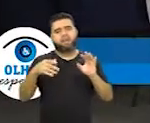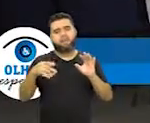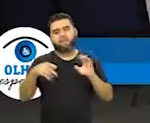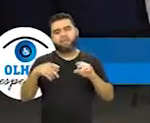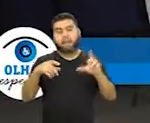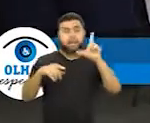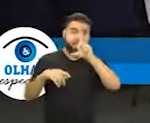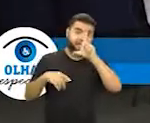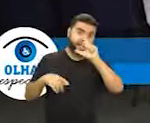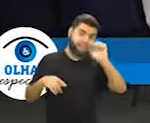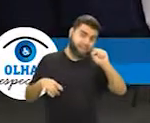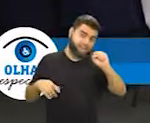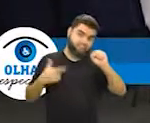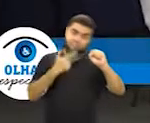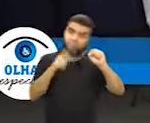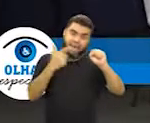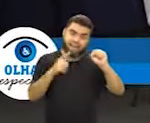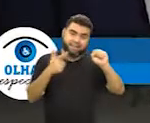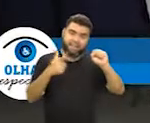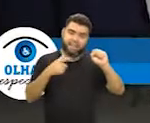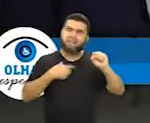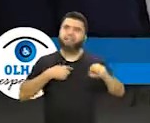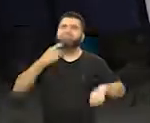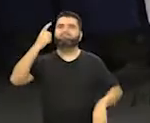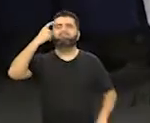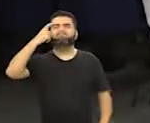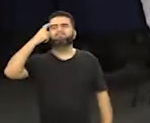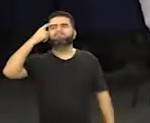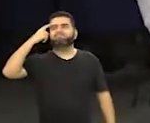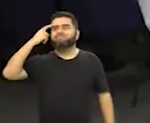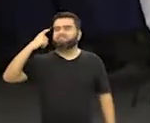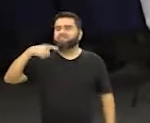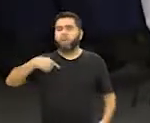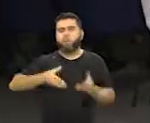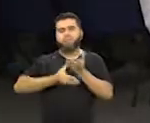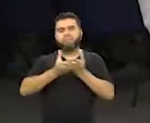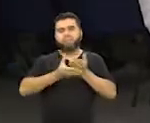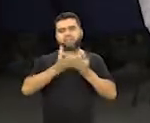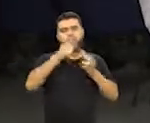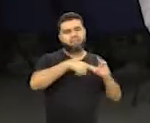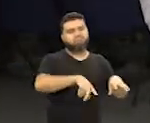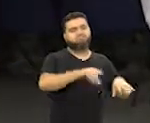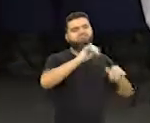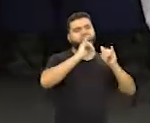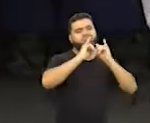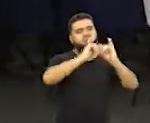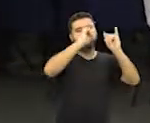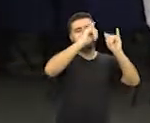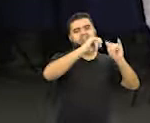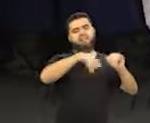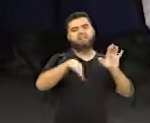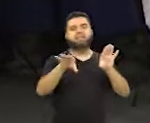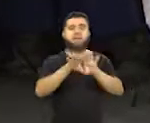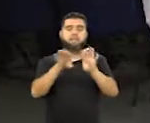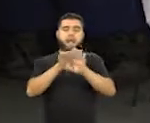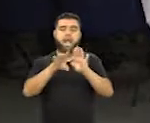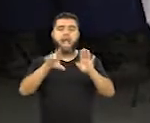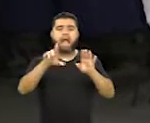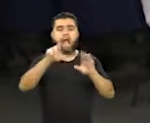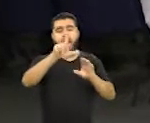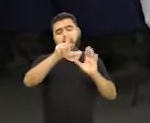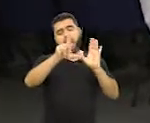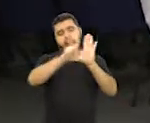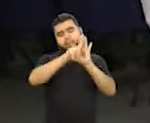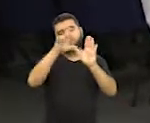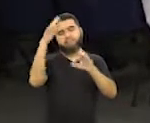Plano Municipal de Viver Sem Limites. Limeira não tem. A gente já está levando essa ideia para lá, através do nosso conselho. E